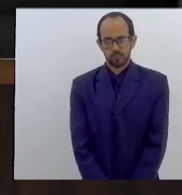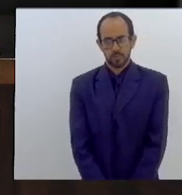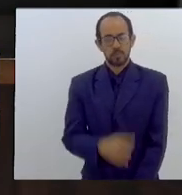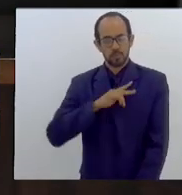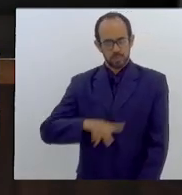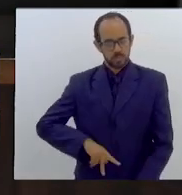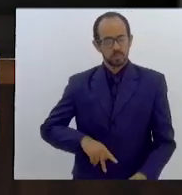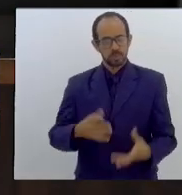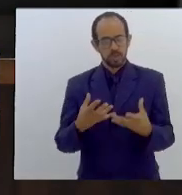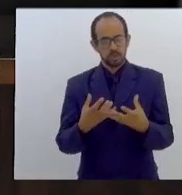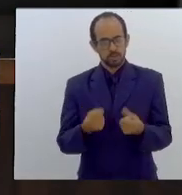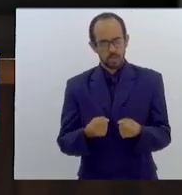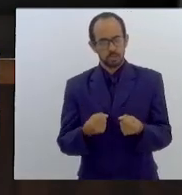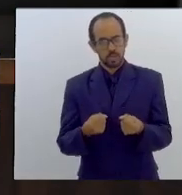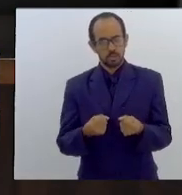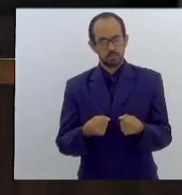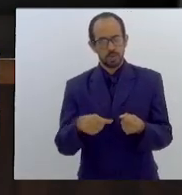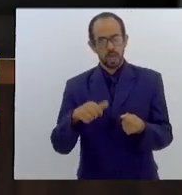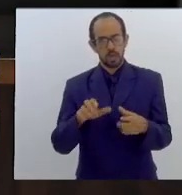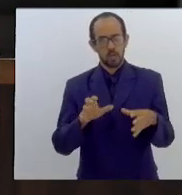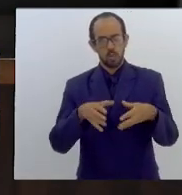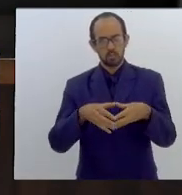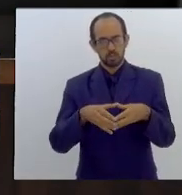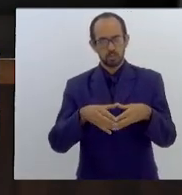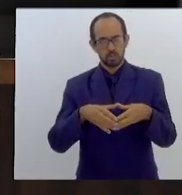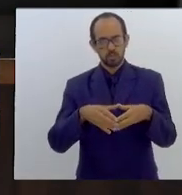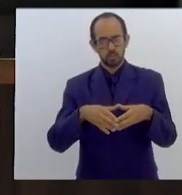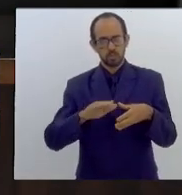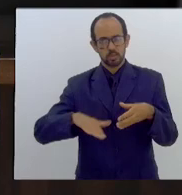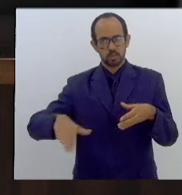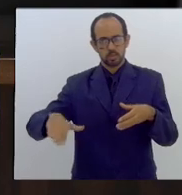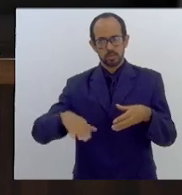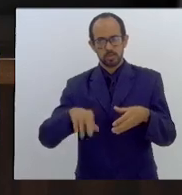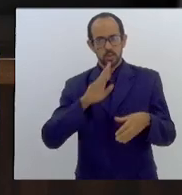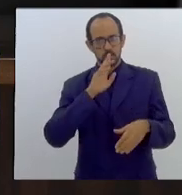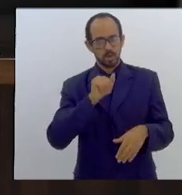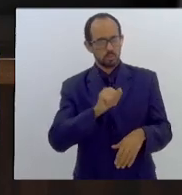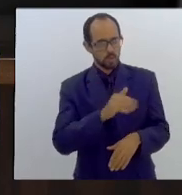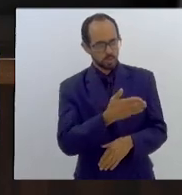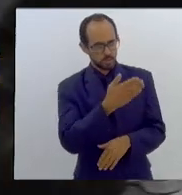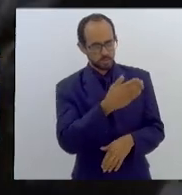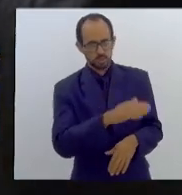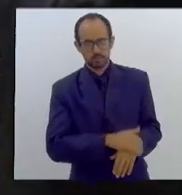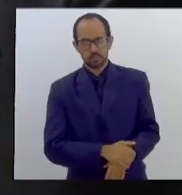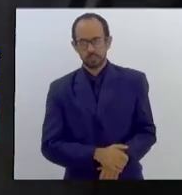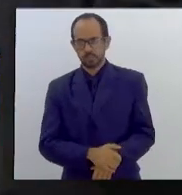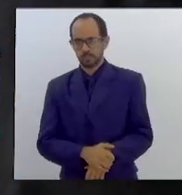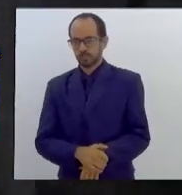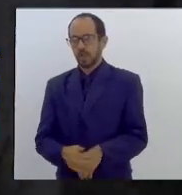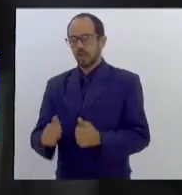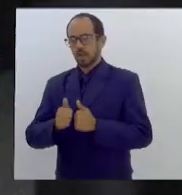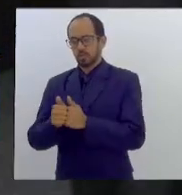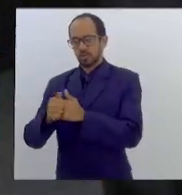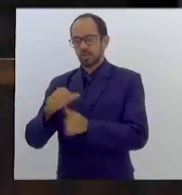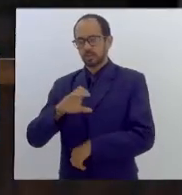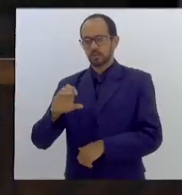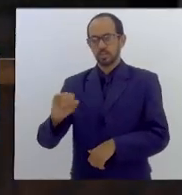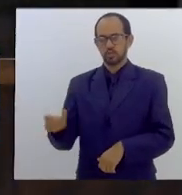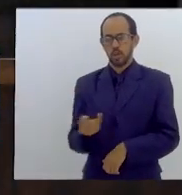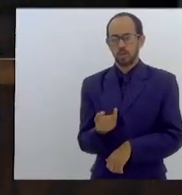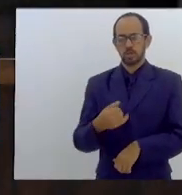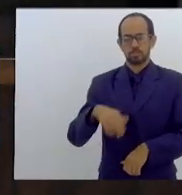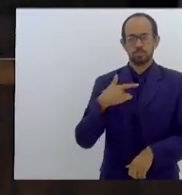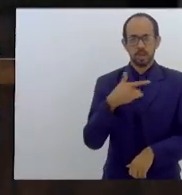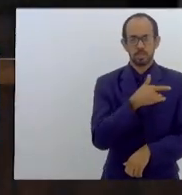defere. Pela Comissão de Assuntos da Criança e do Adolescente, deputado Rodrigo Amorim. Presidência designa. Acompanho o parecer da CCJ. Pela saúde,